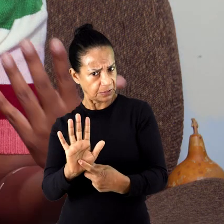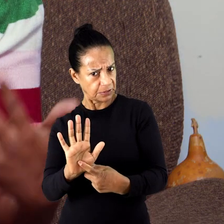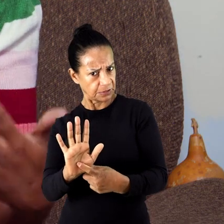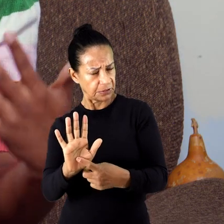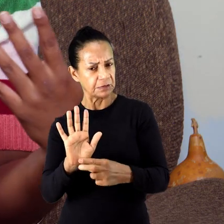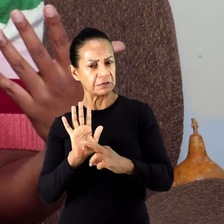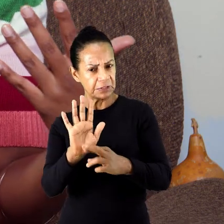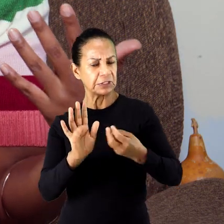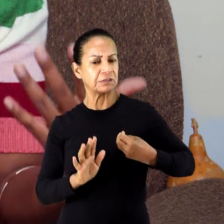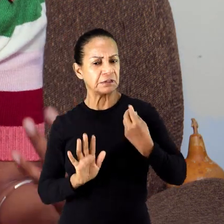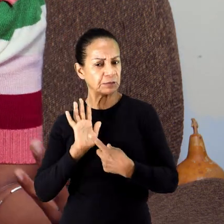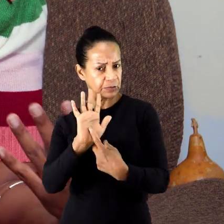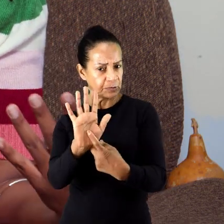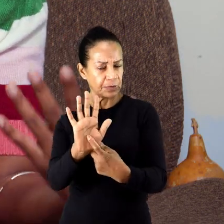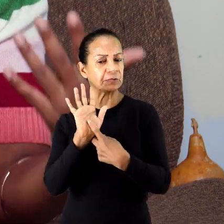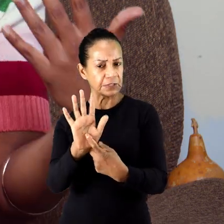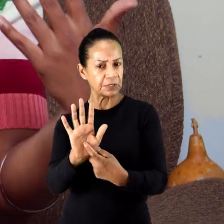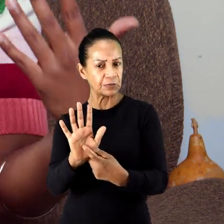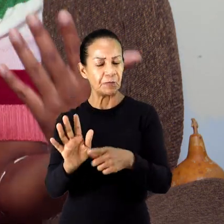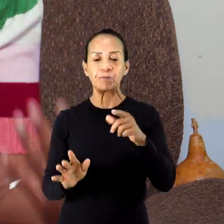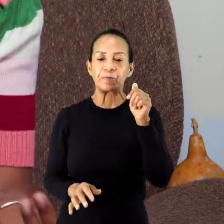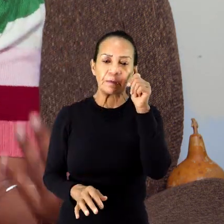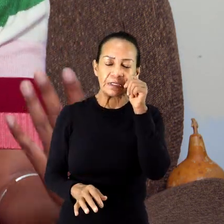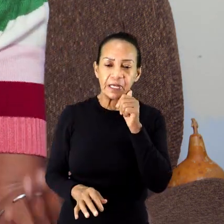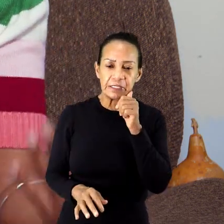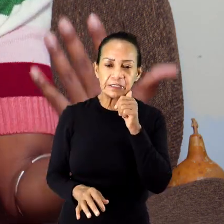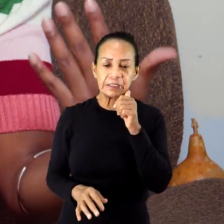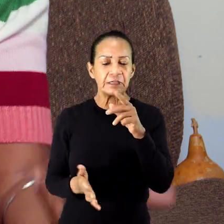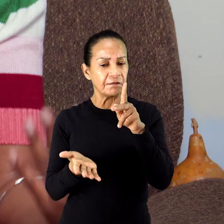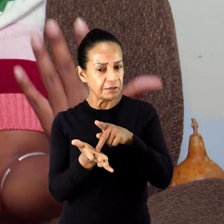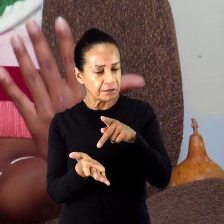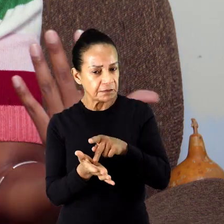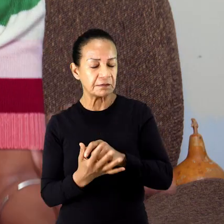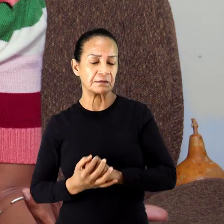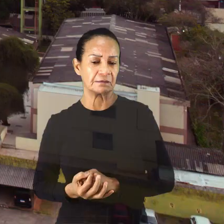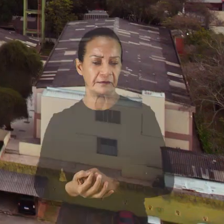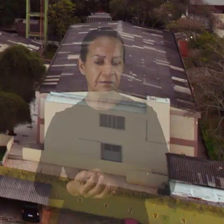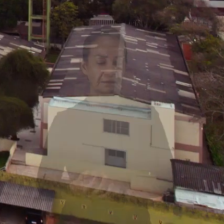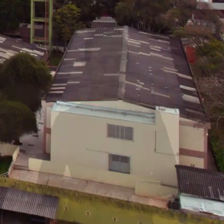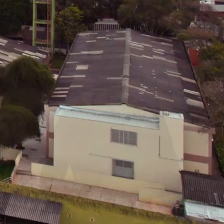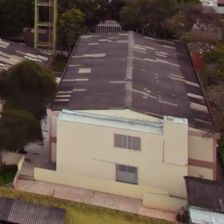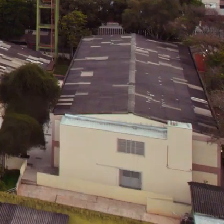E assim, nós somos referências reais. Nós somos pessoas periféricas, mulheres pretas periféricas, nós somos pessoas reais.